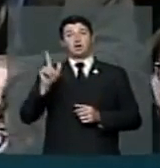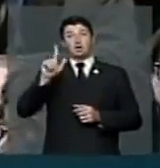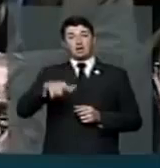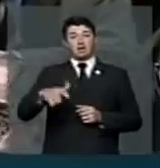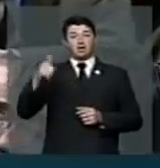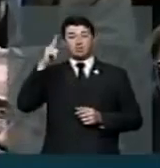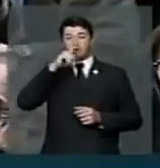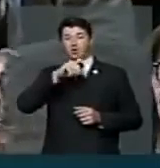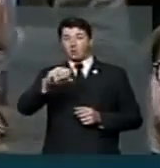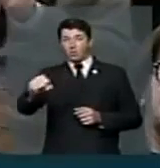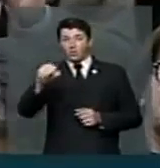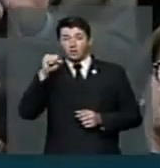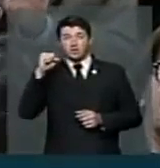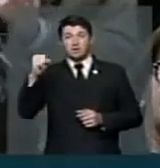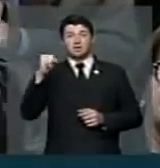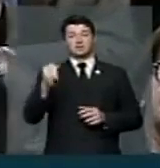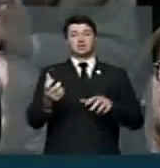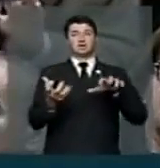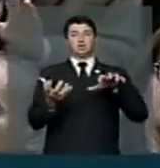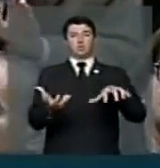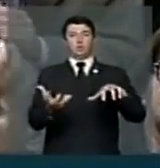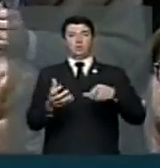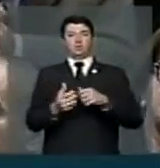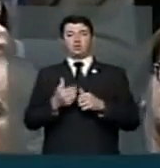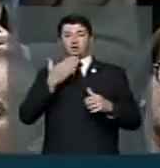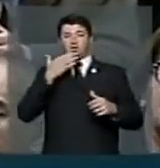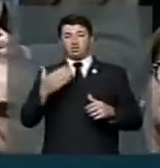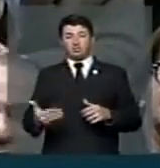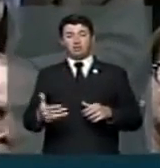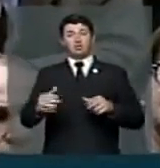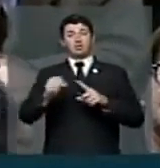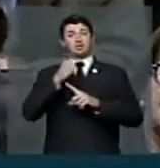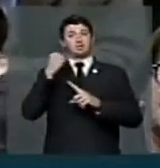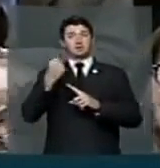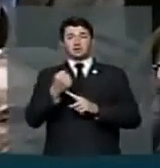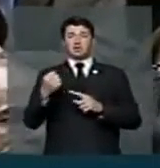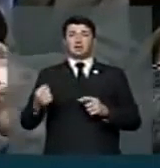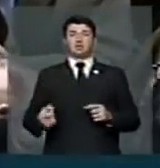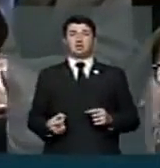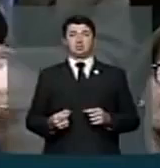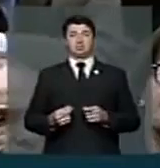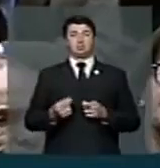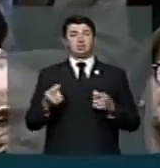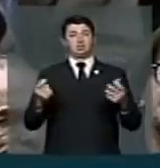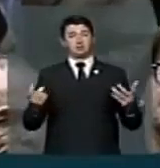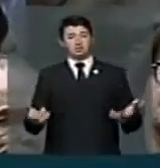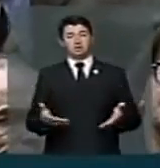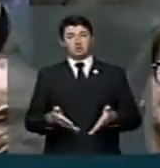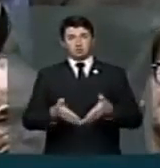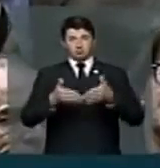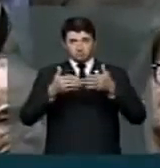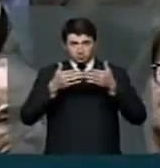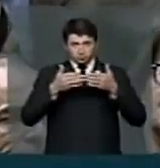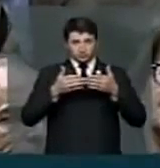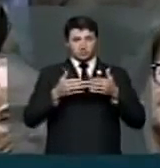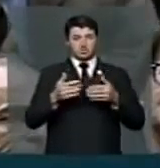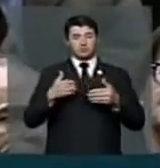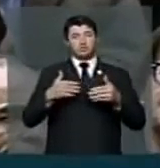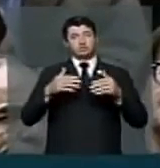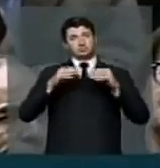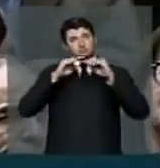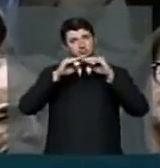do parlamento brasileiro em benefício da sociedade. Por isso, o apelo que dirijo a